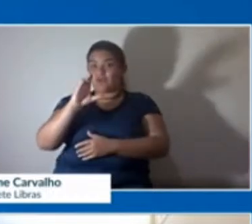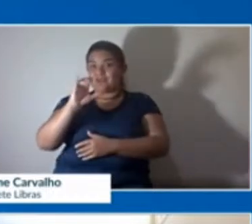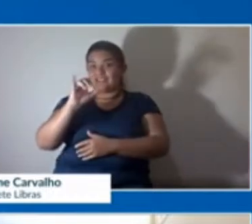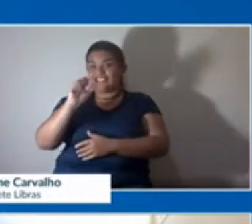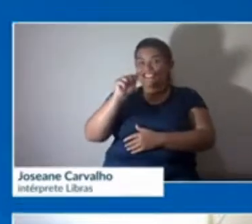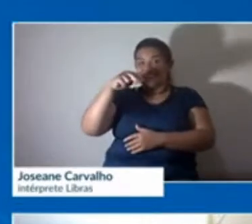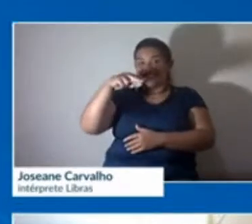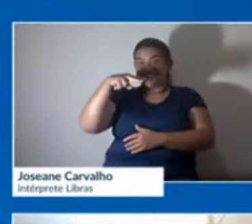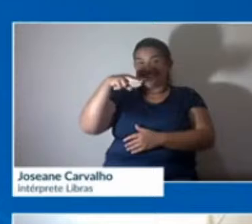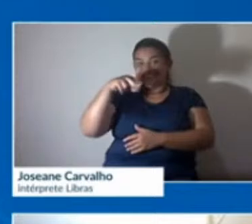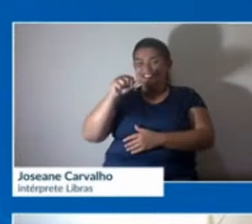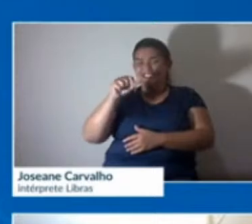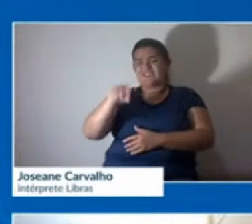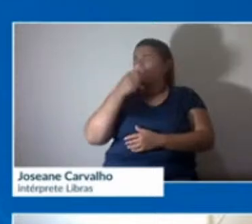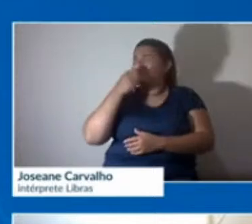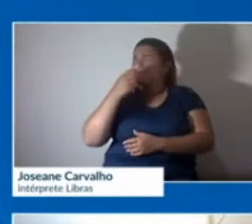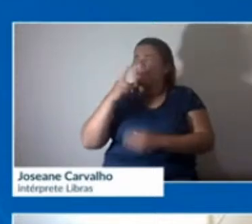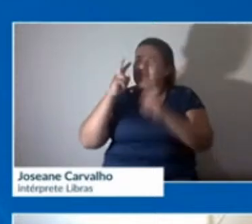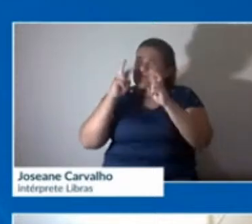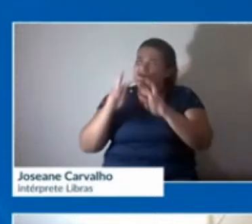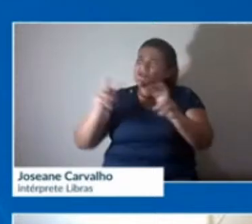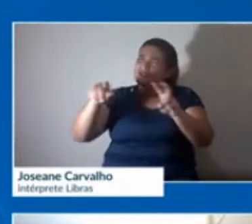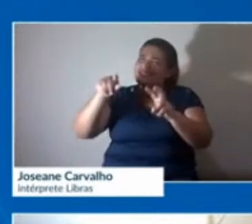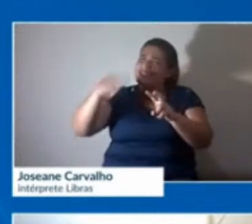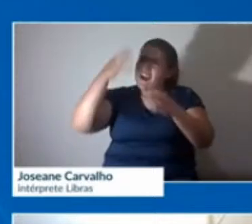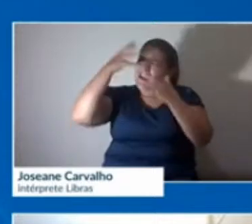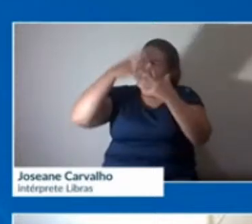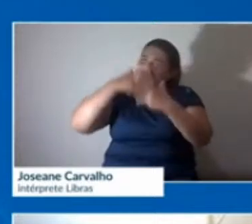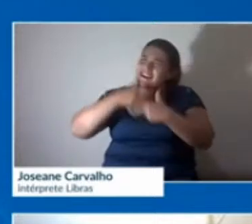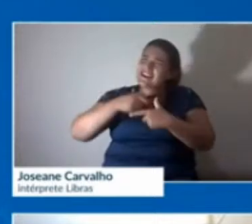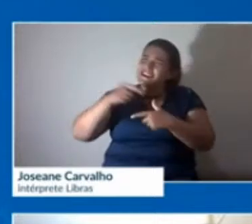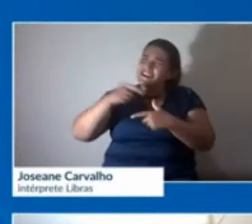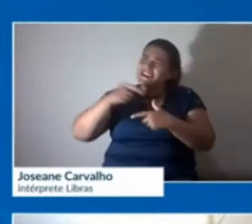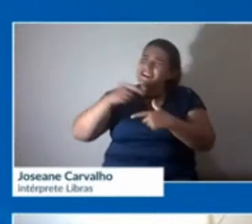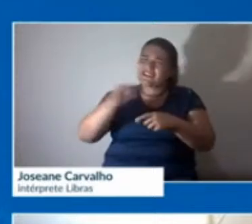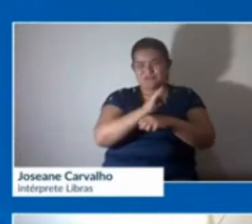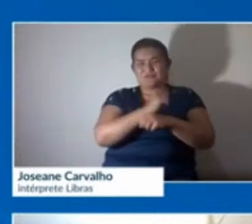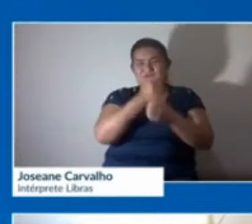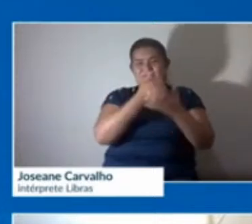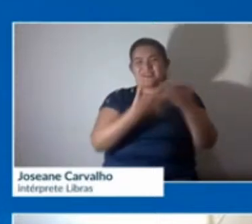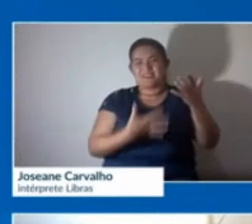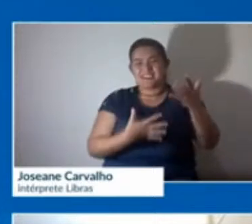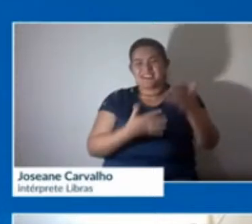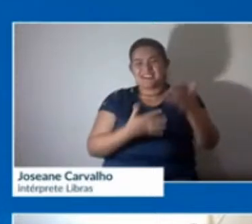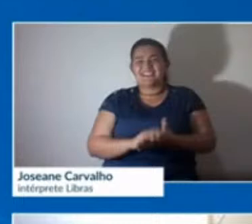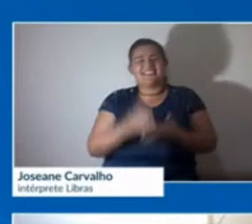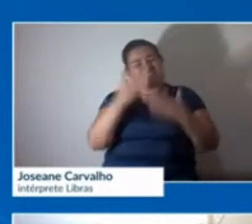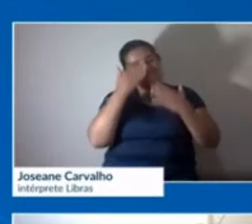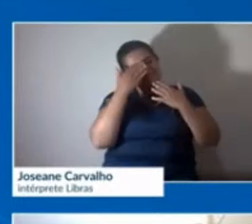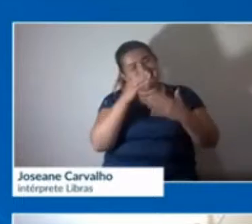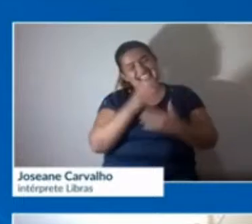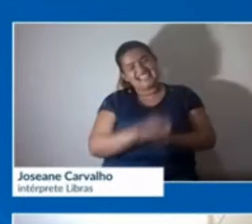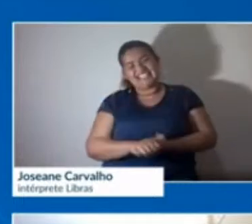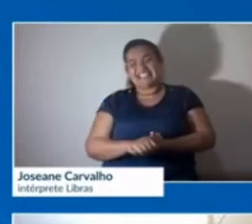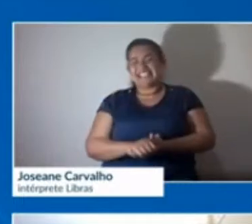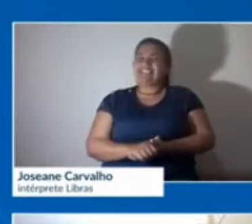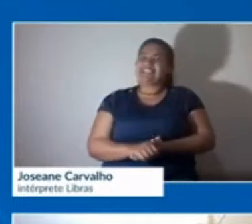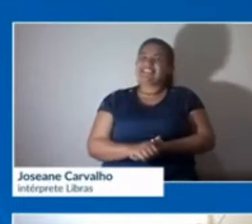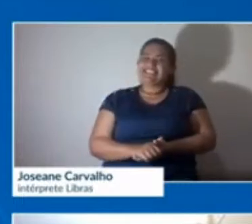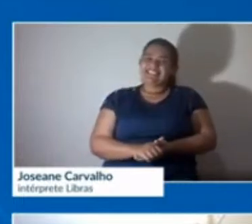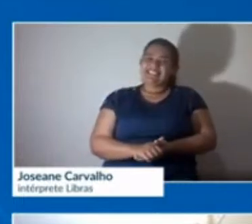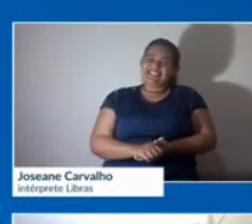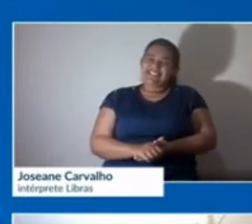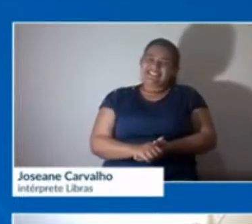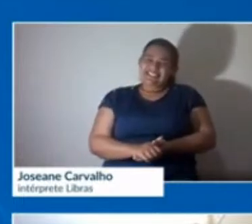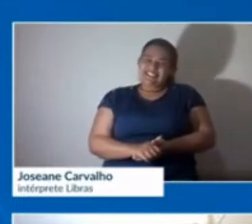está linda de viver. Achei muito bonitinho o comentário e quis reproduzir. Obrigada, Lu. Bom, Dari, já que a professora começou a falar